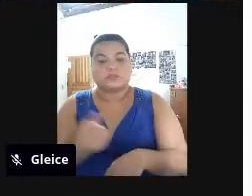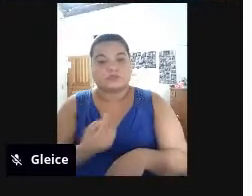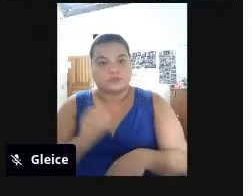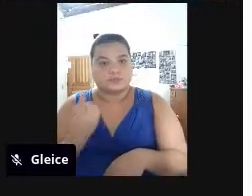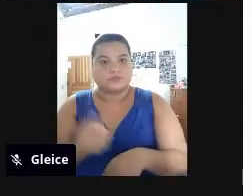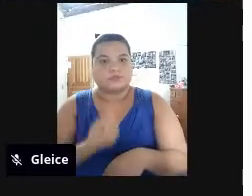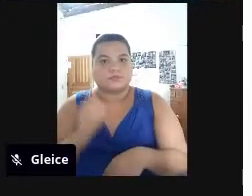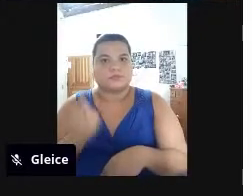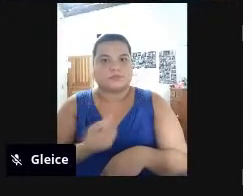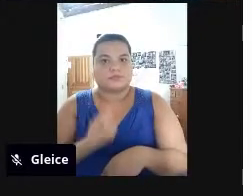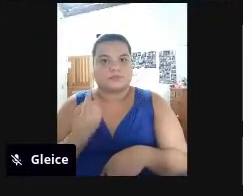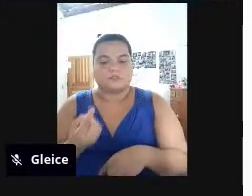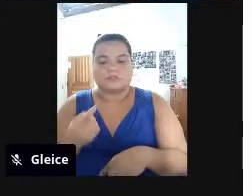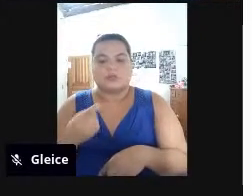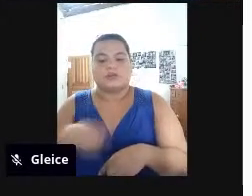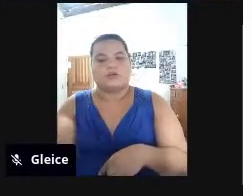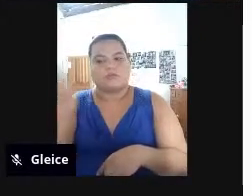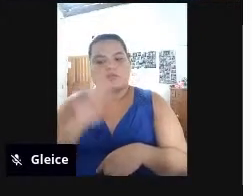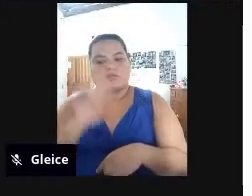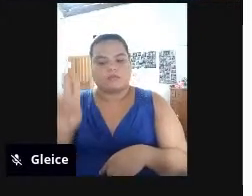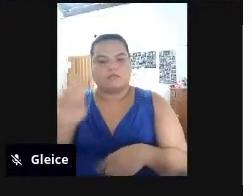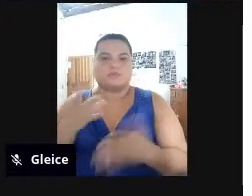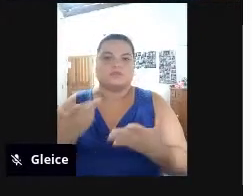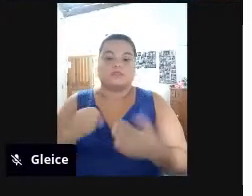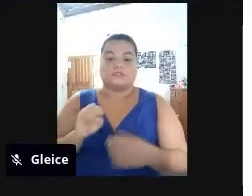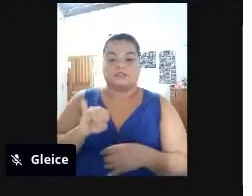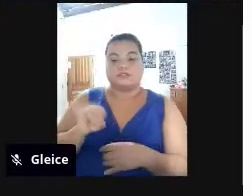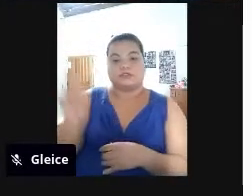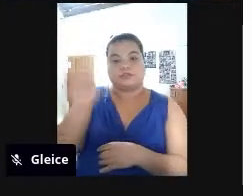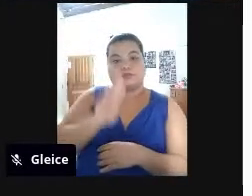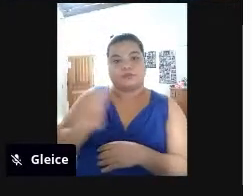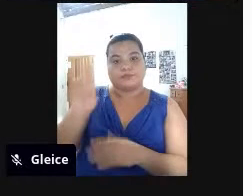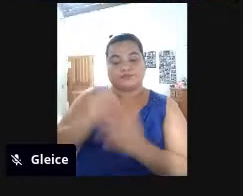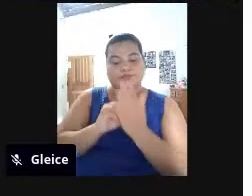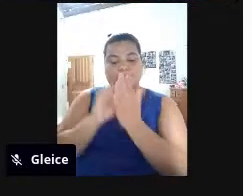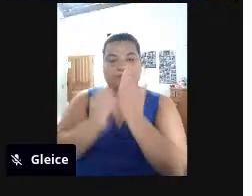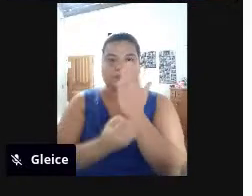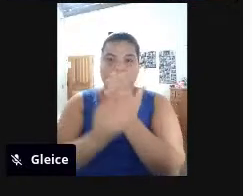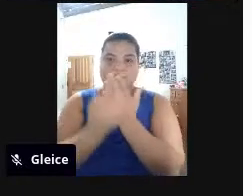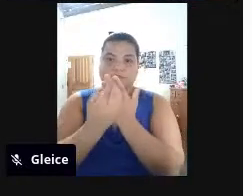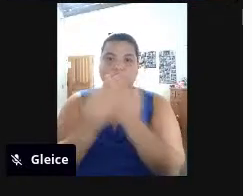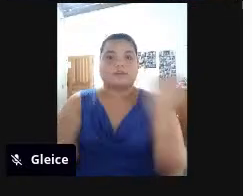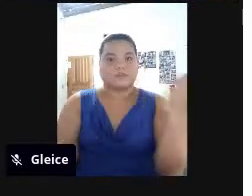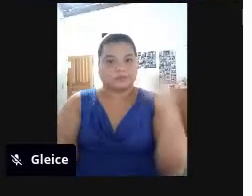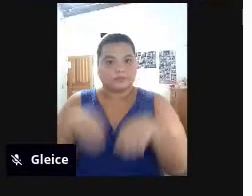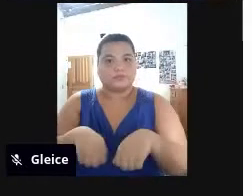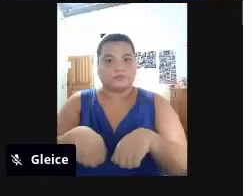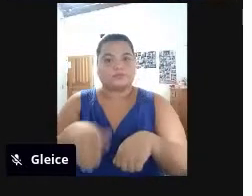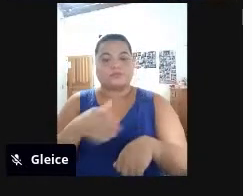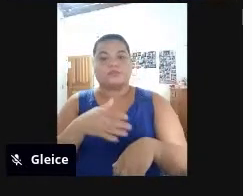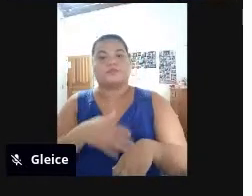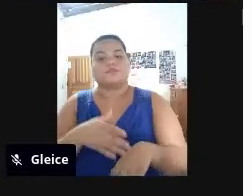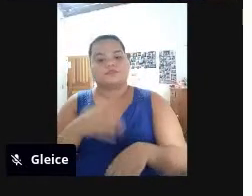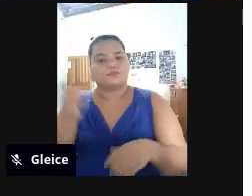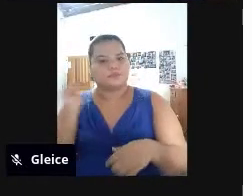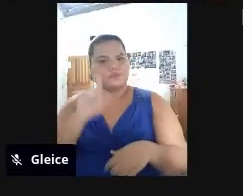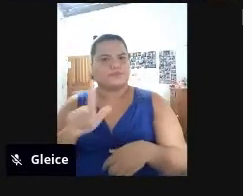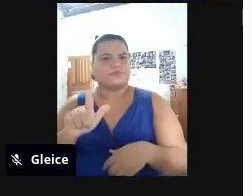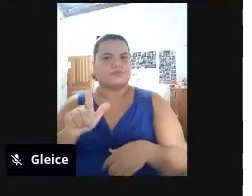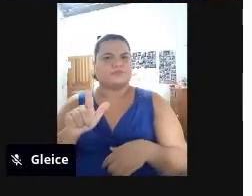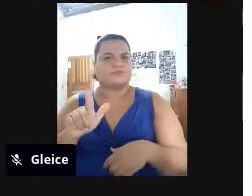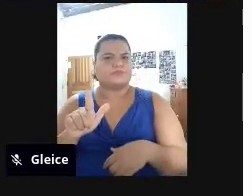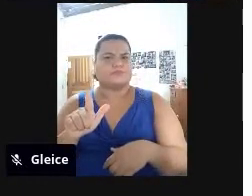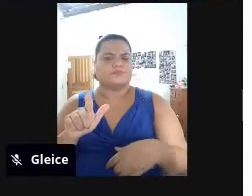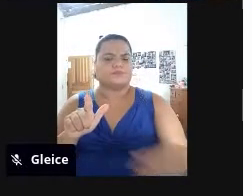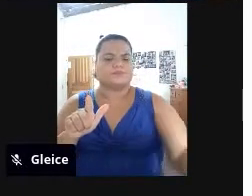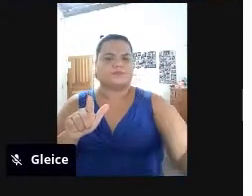quantidade suficiente de aminoácidos essenciais quando o consumo de alimentos vegetais é variado e as